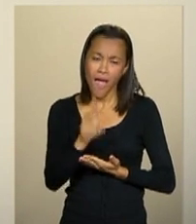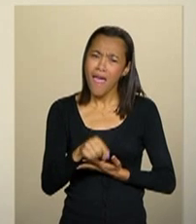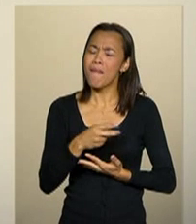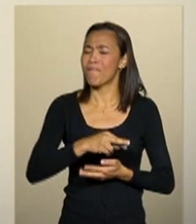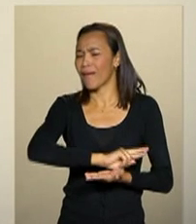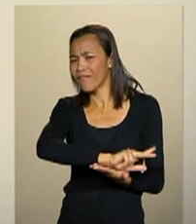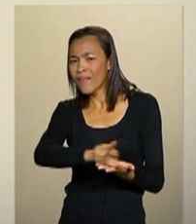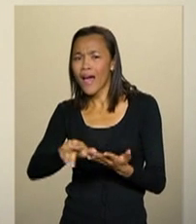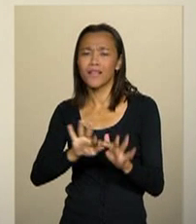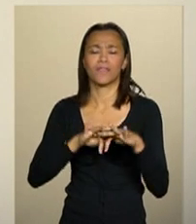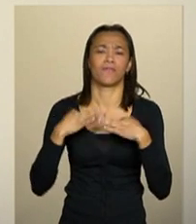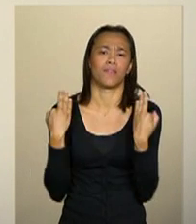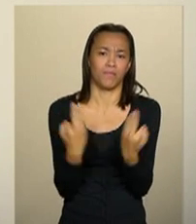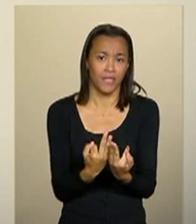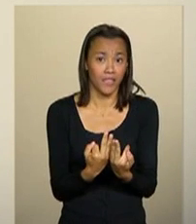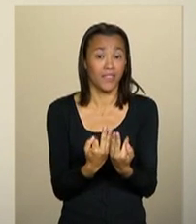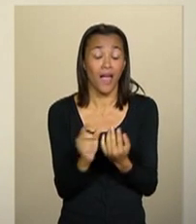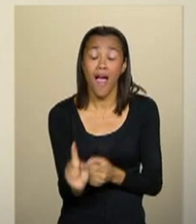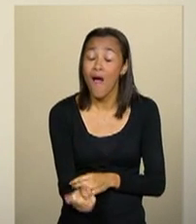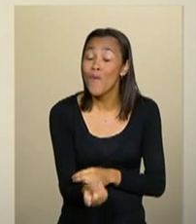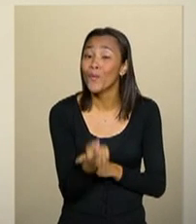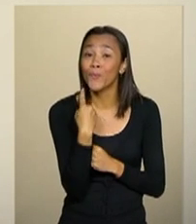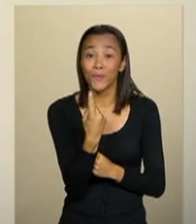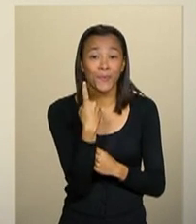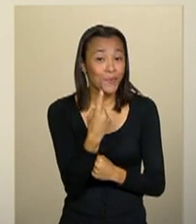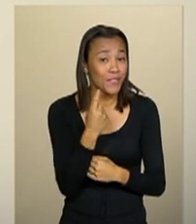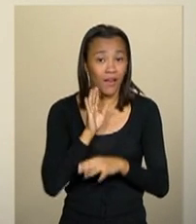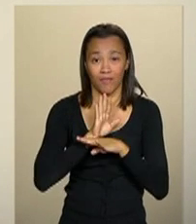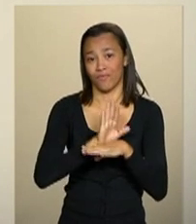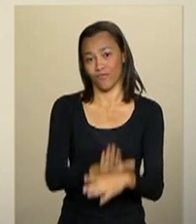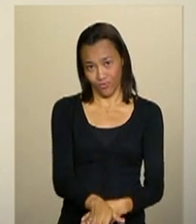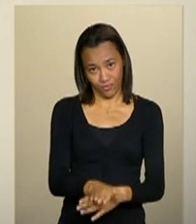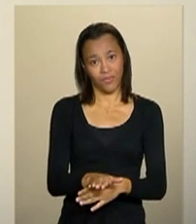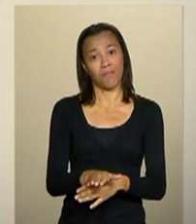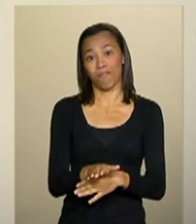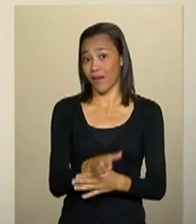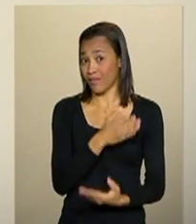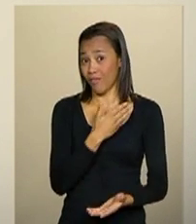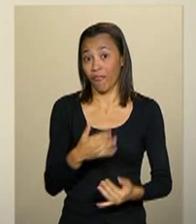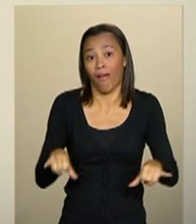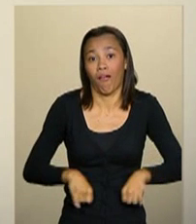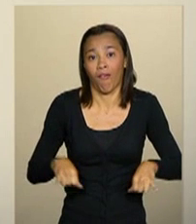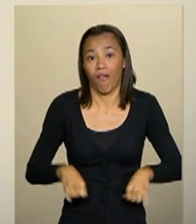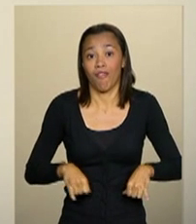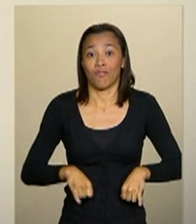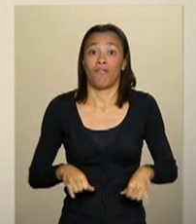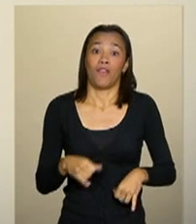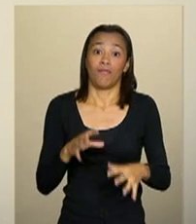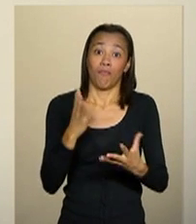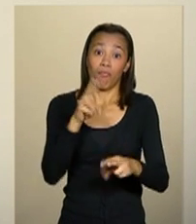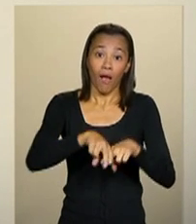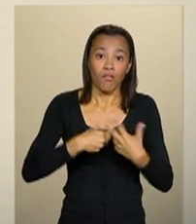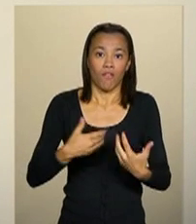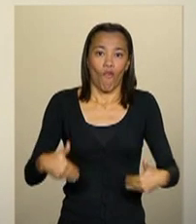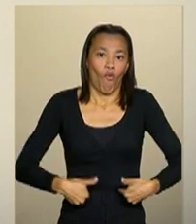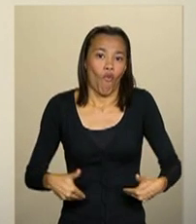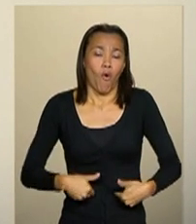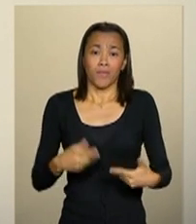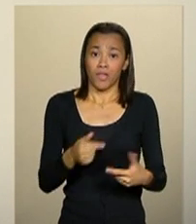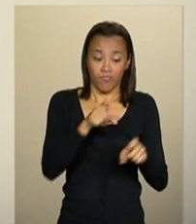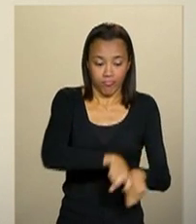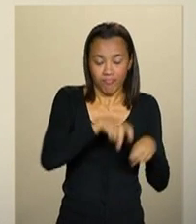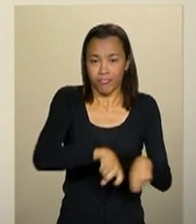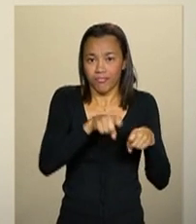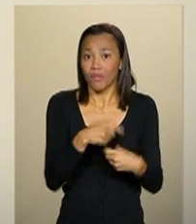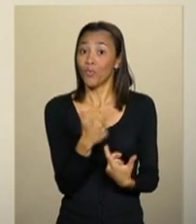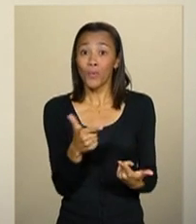para muitas famílias Luciano A única alternativa para não passar é porque sem a produção agrícola